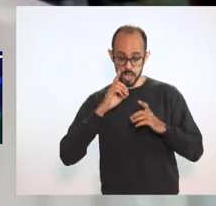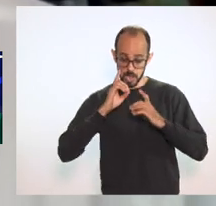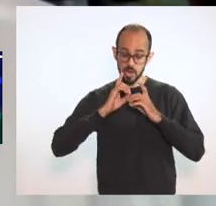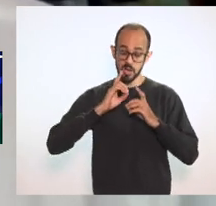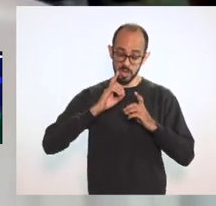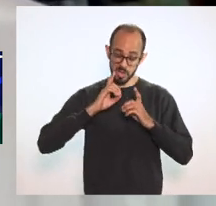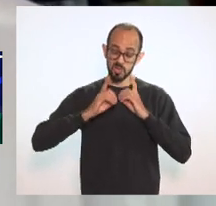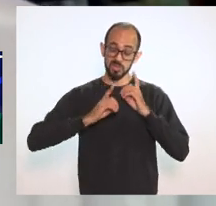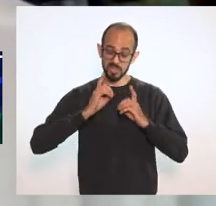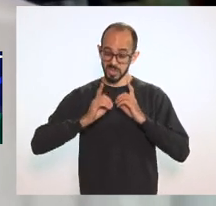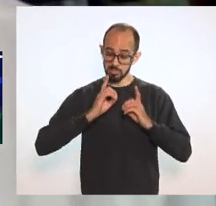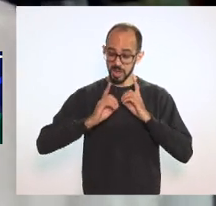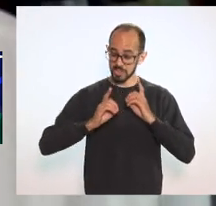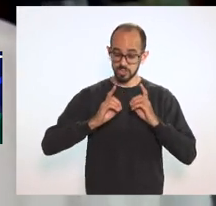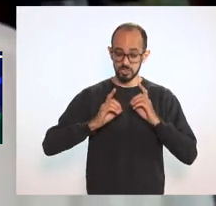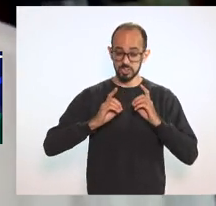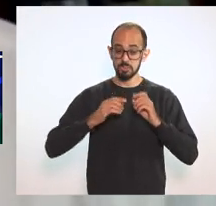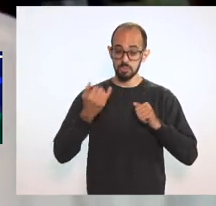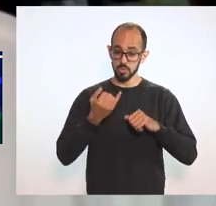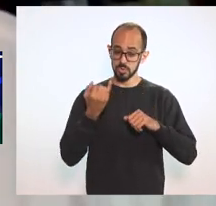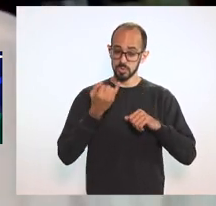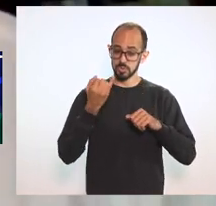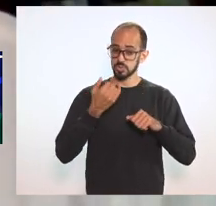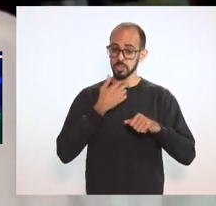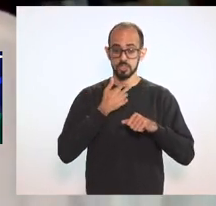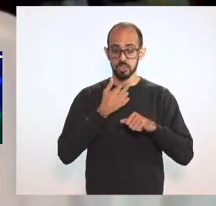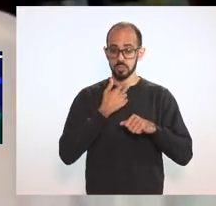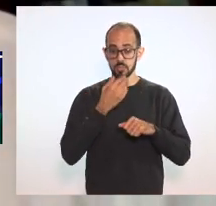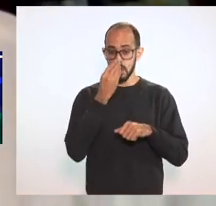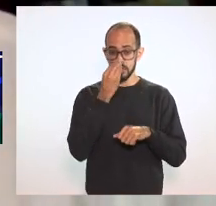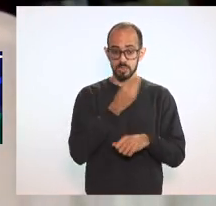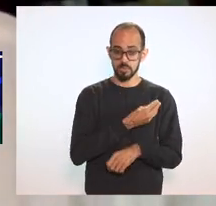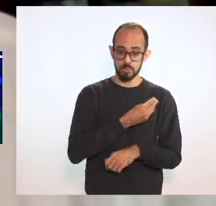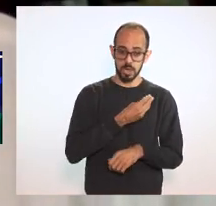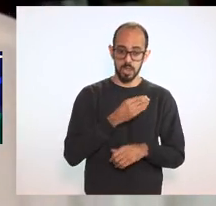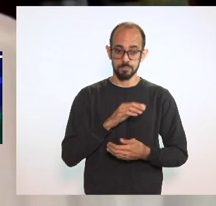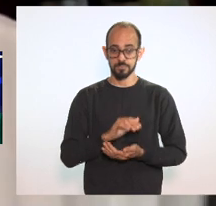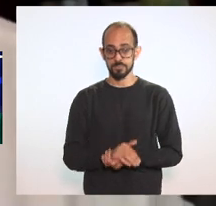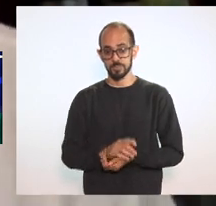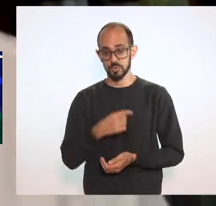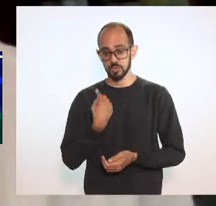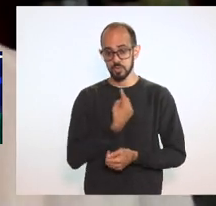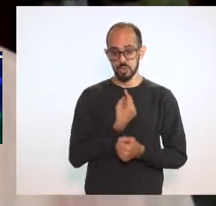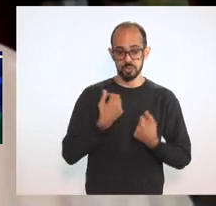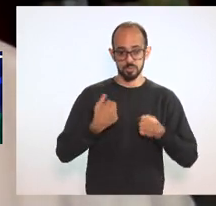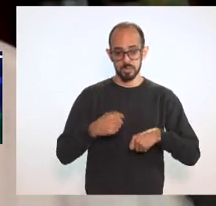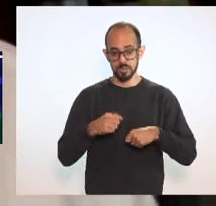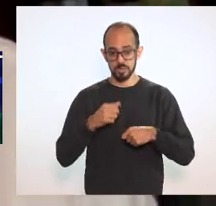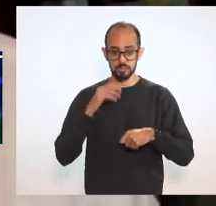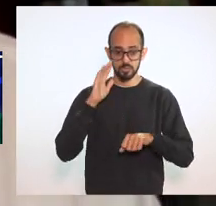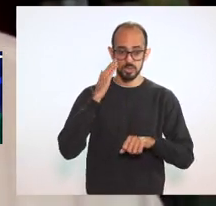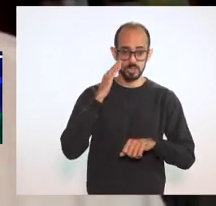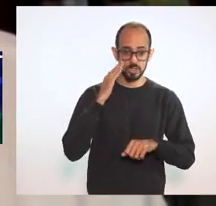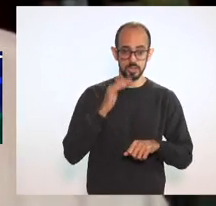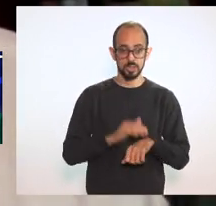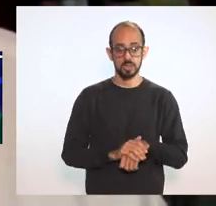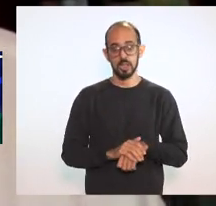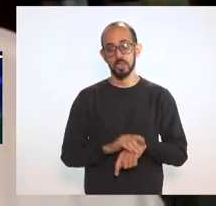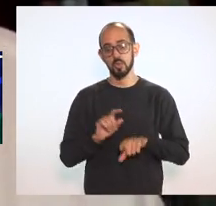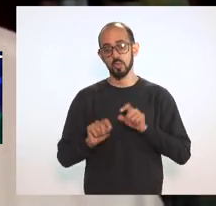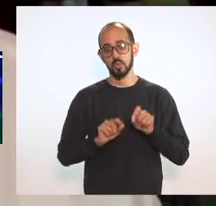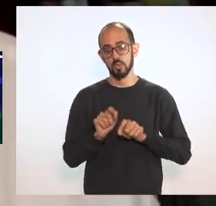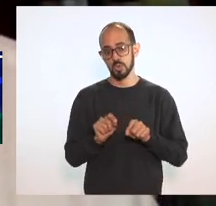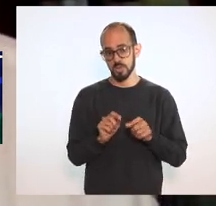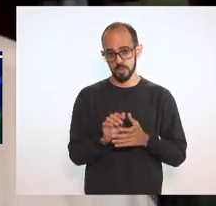contas a gente não pode fugir desse tempo e a gente precisa entender que